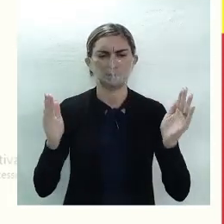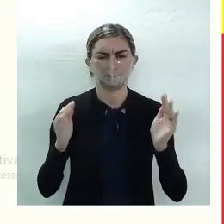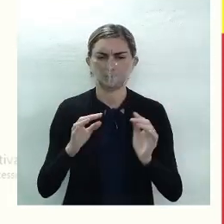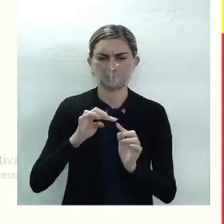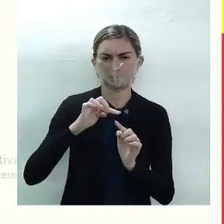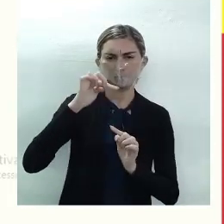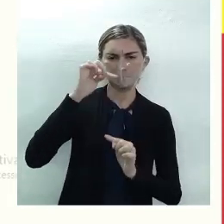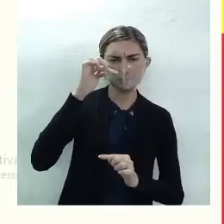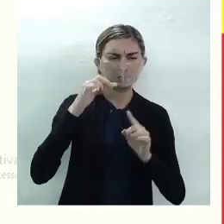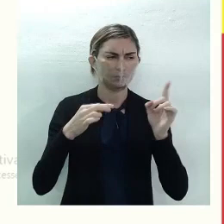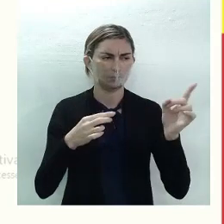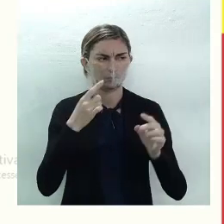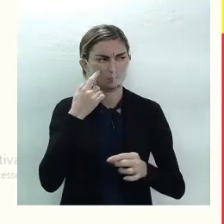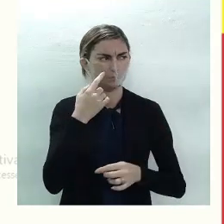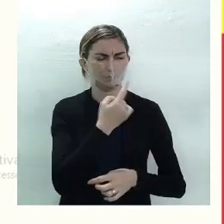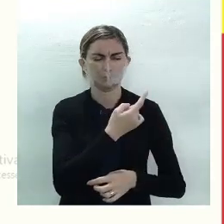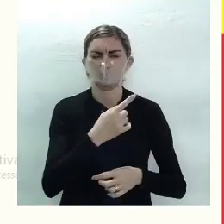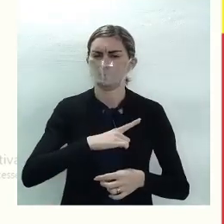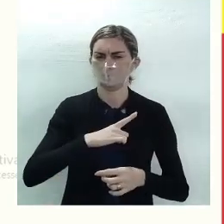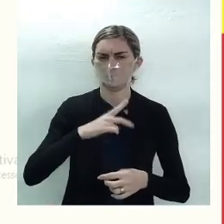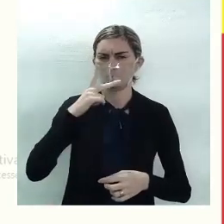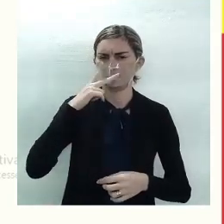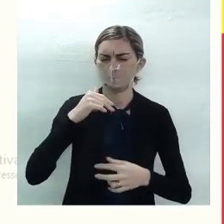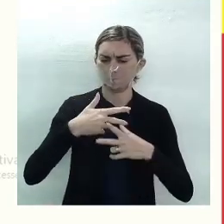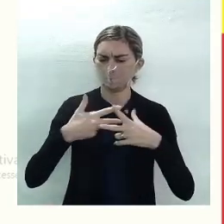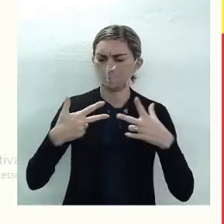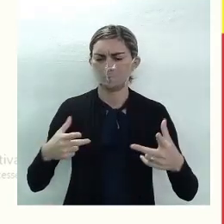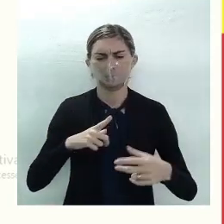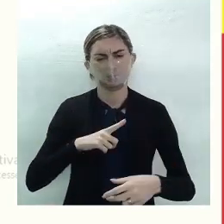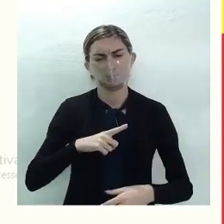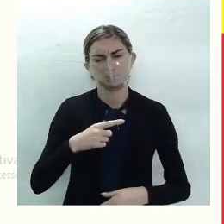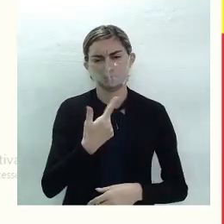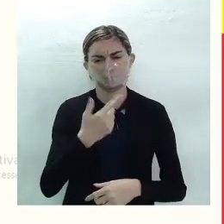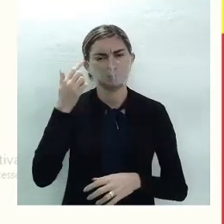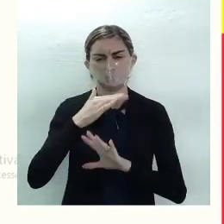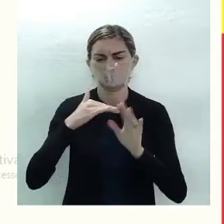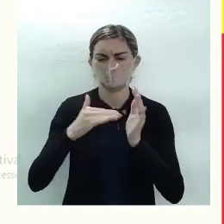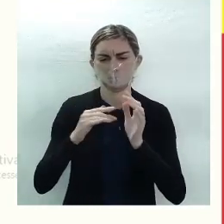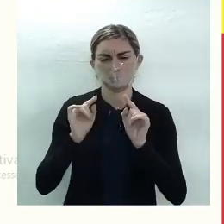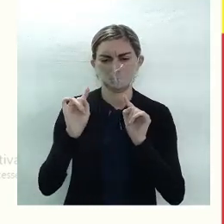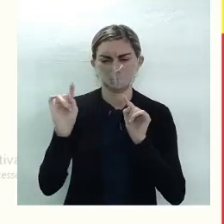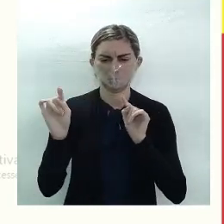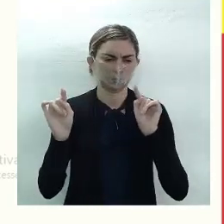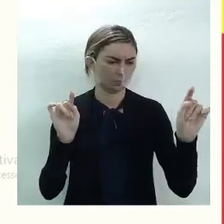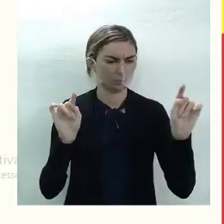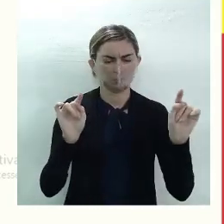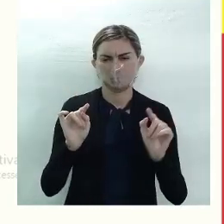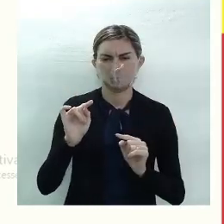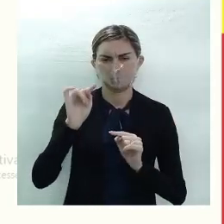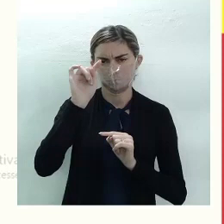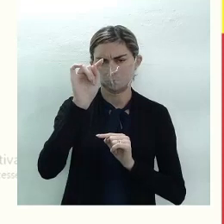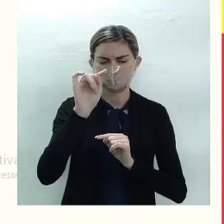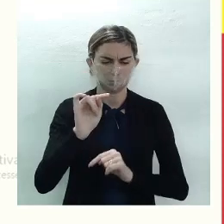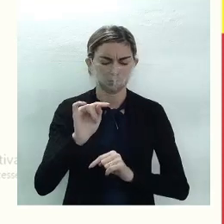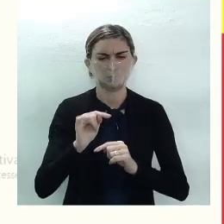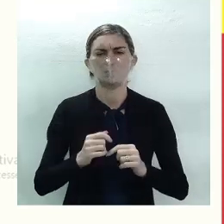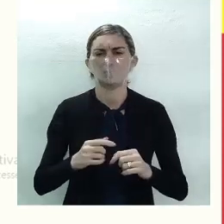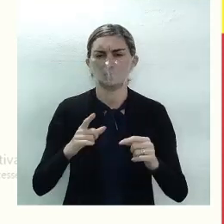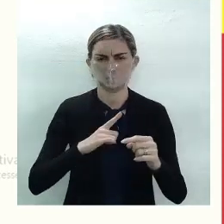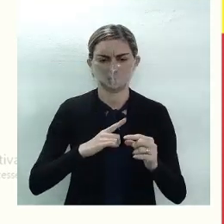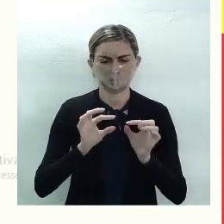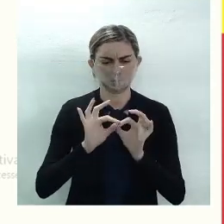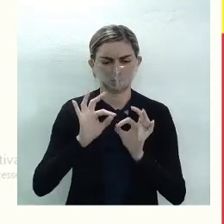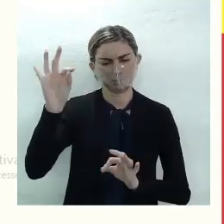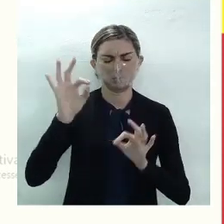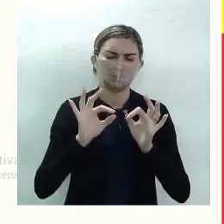o outro, você vai ver que tem a mesma coisa. Então, todos os pontos do lado esquerdo têm a mesma